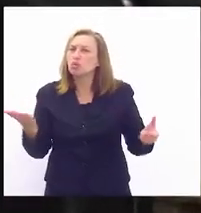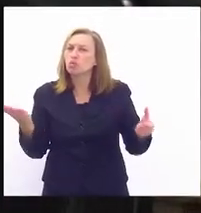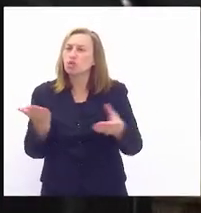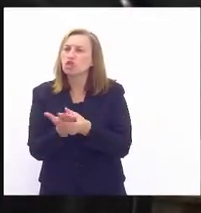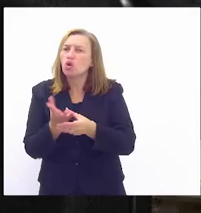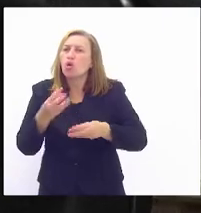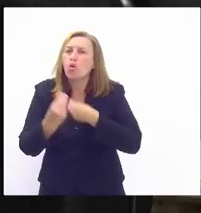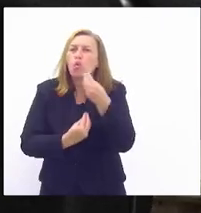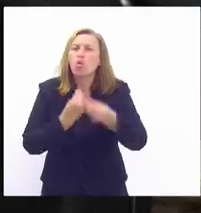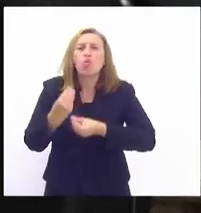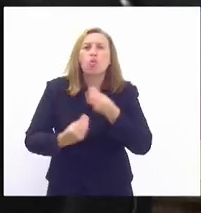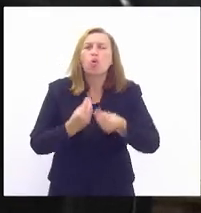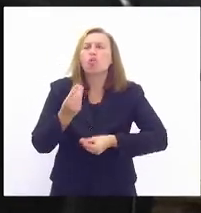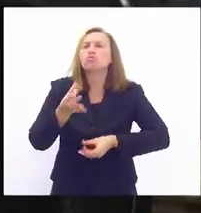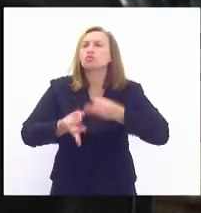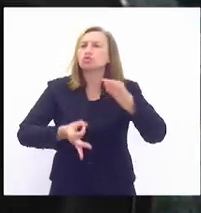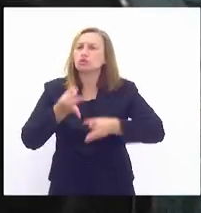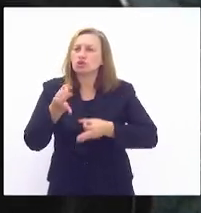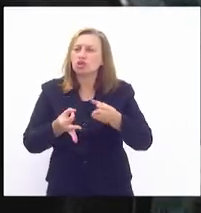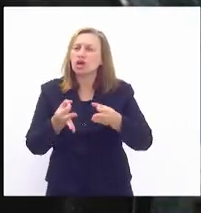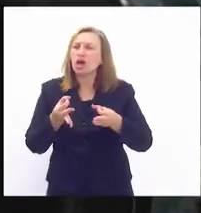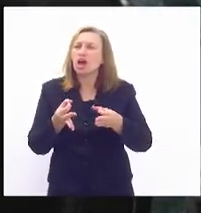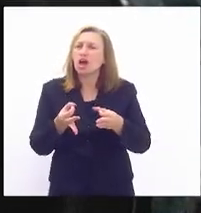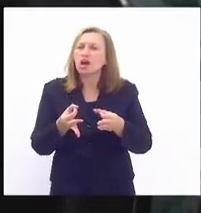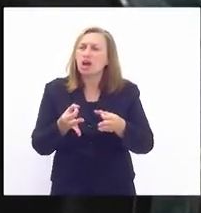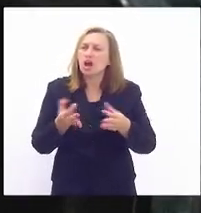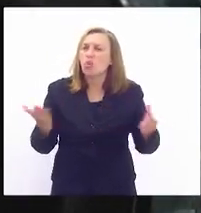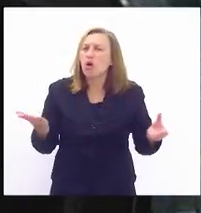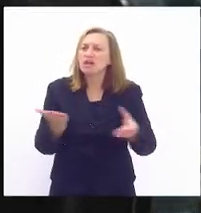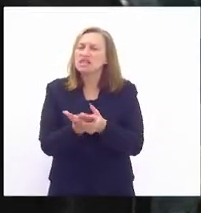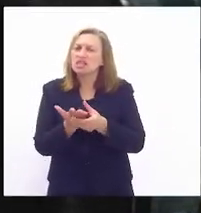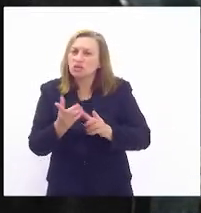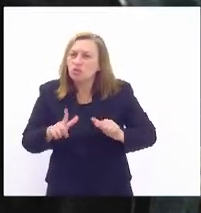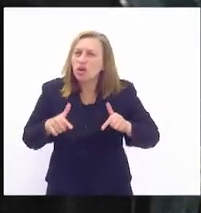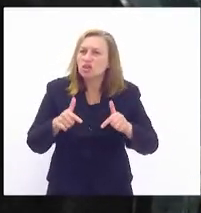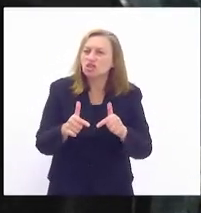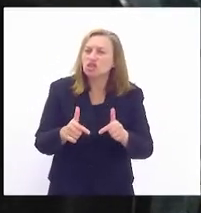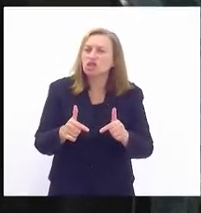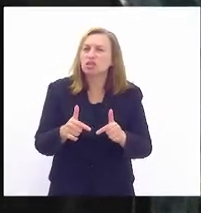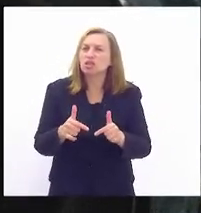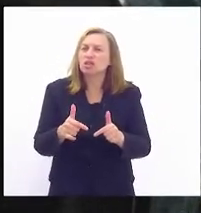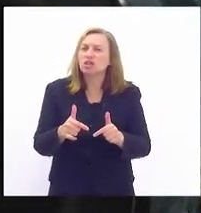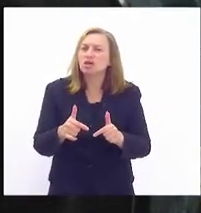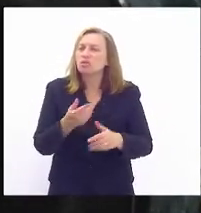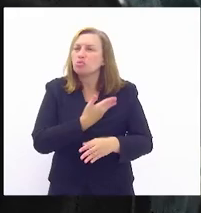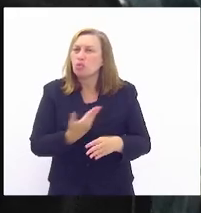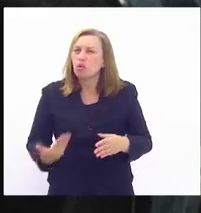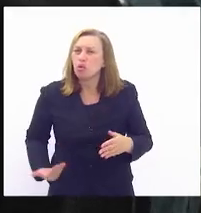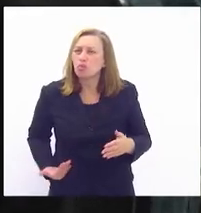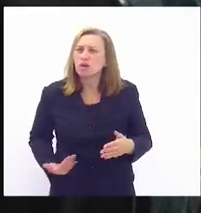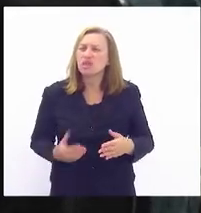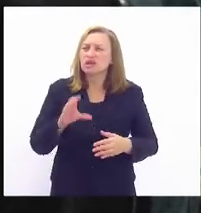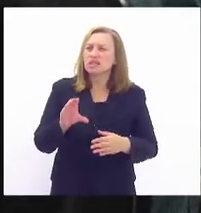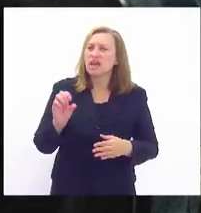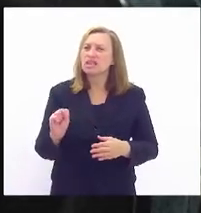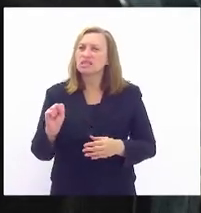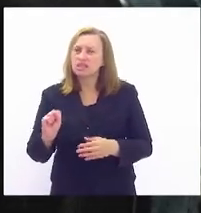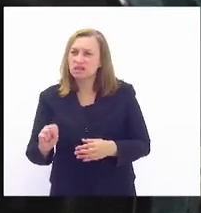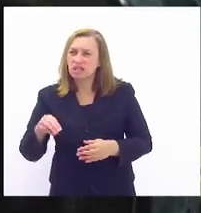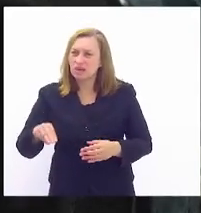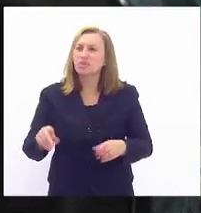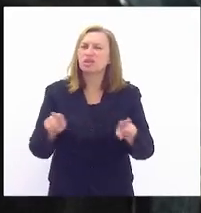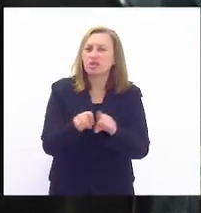de ajuizamento, uma de ação civil pública em face da CSN e o